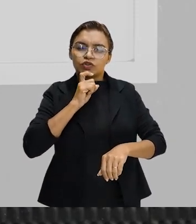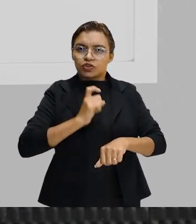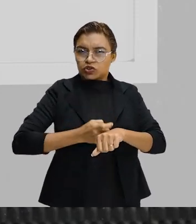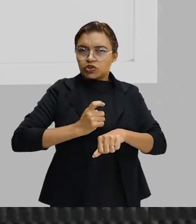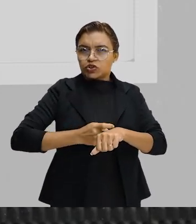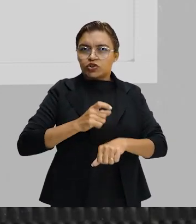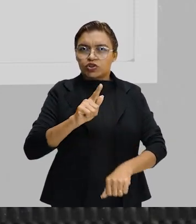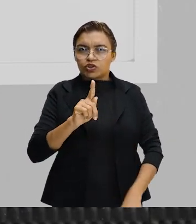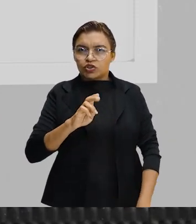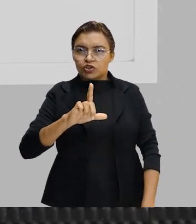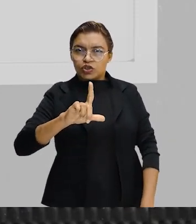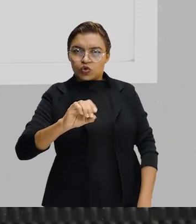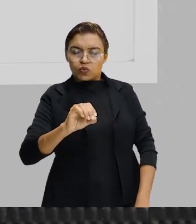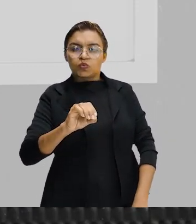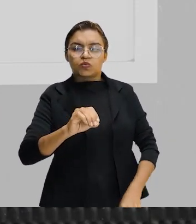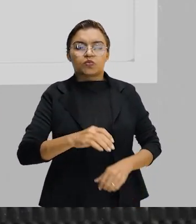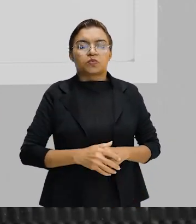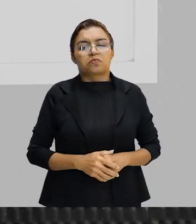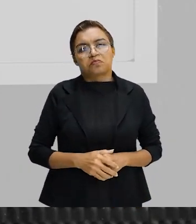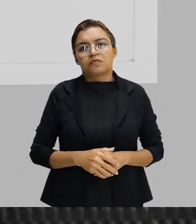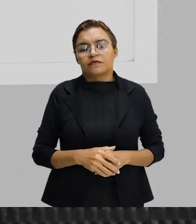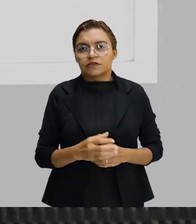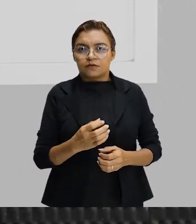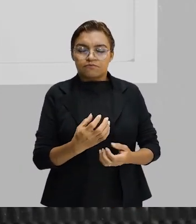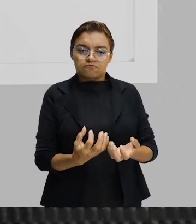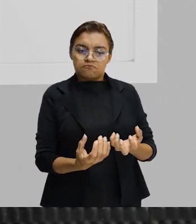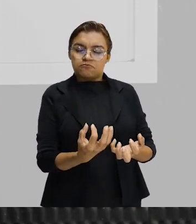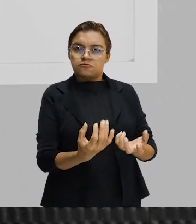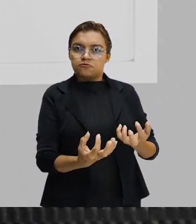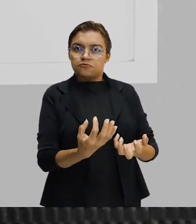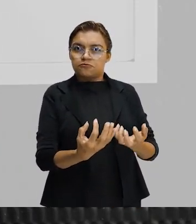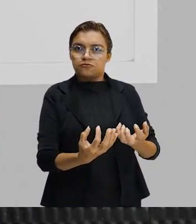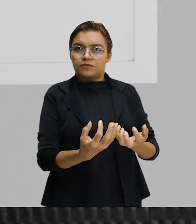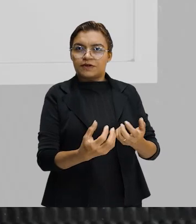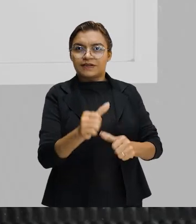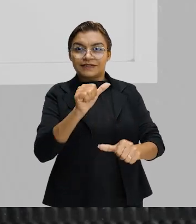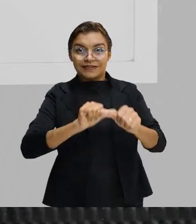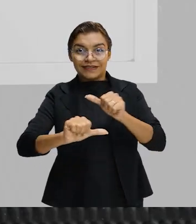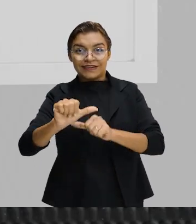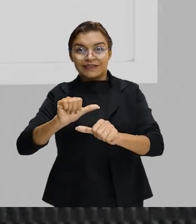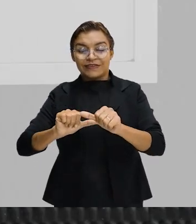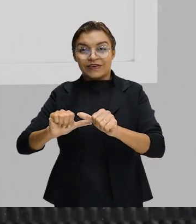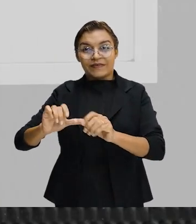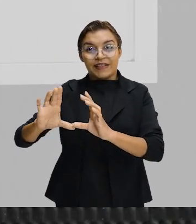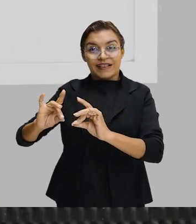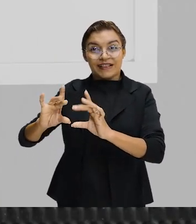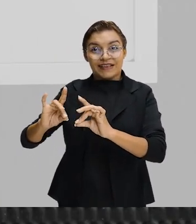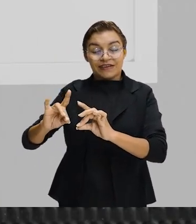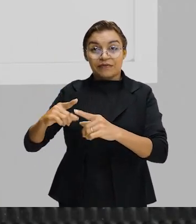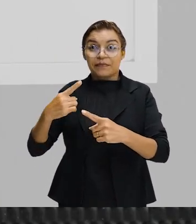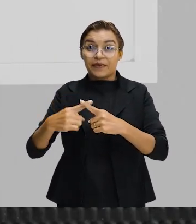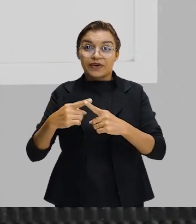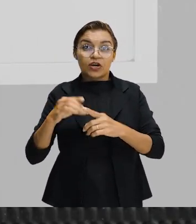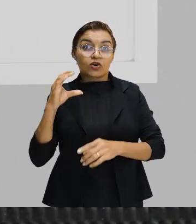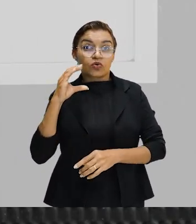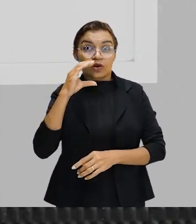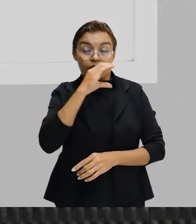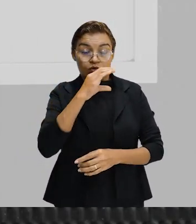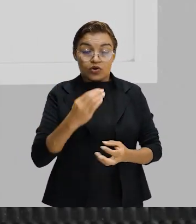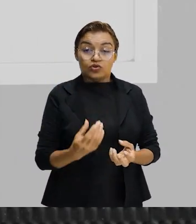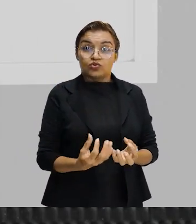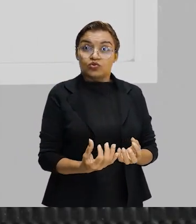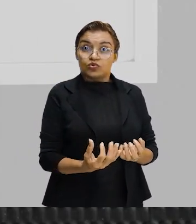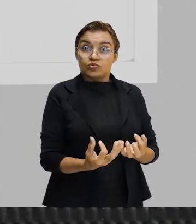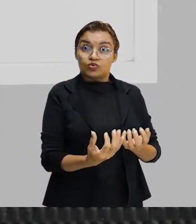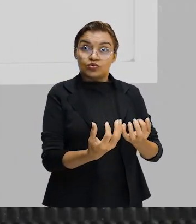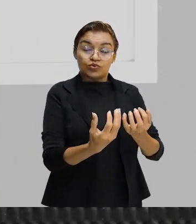água no estado sólido, e você começar a aquecer, ela vai para o estado líquido, porque ela começa a receber calor, essas